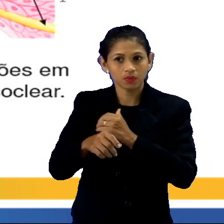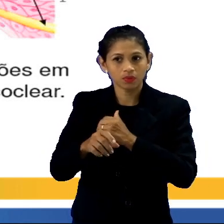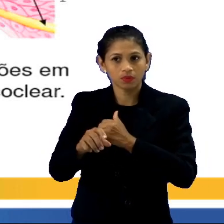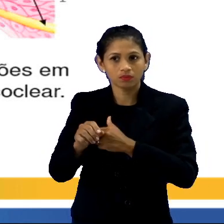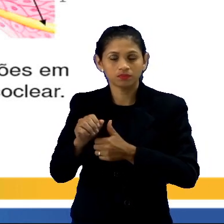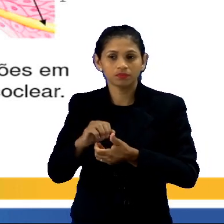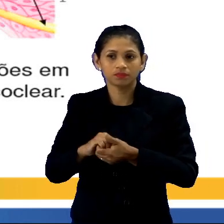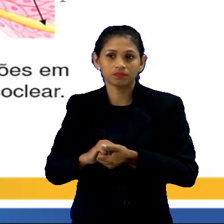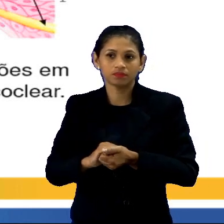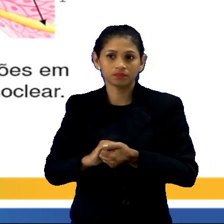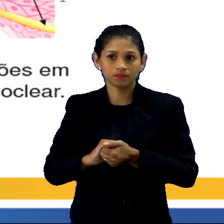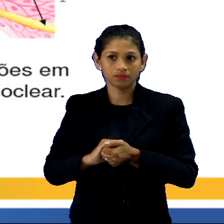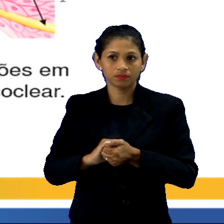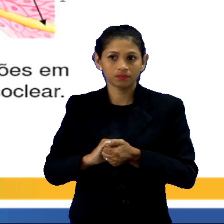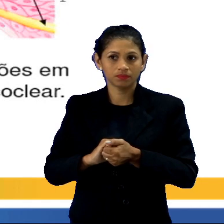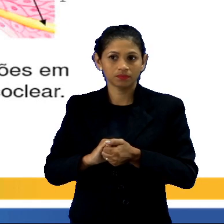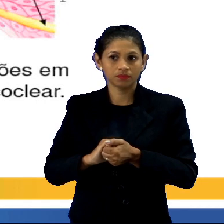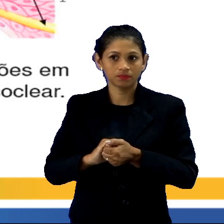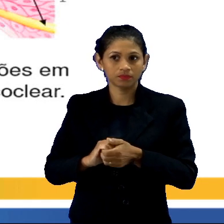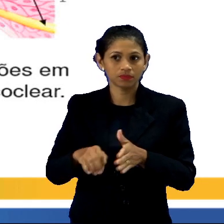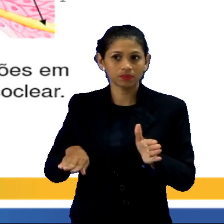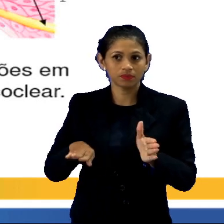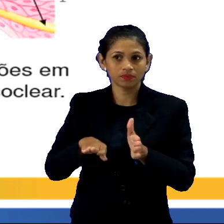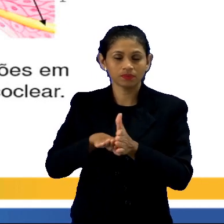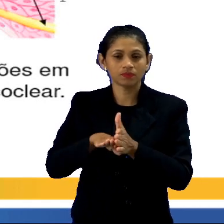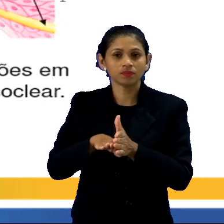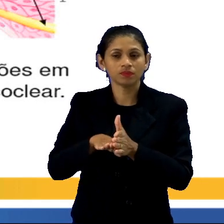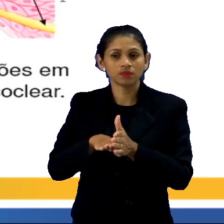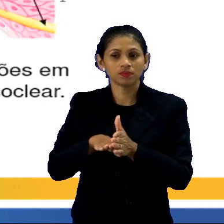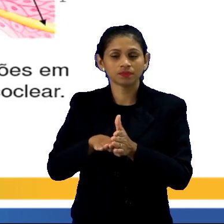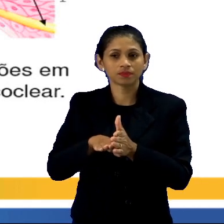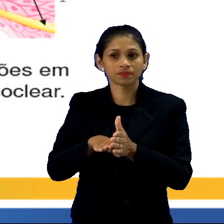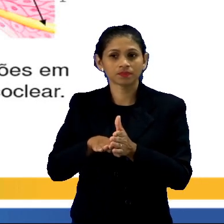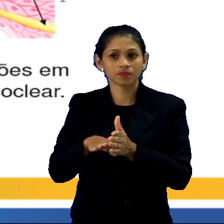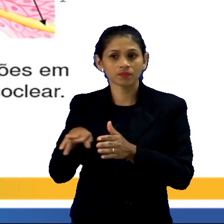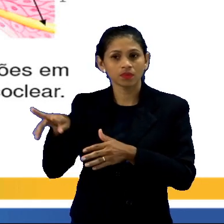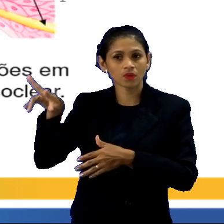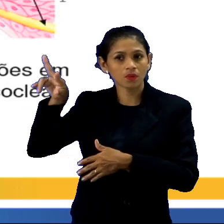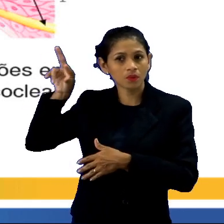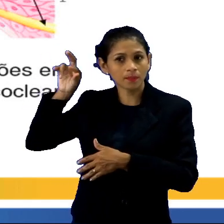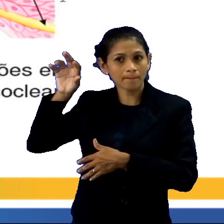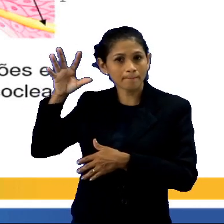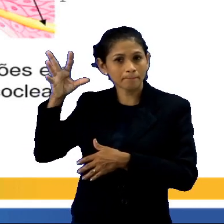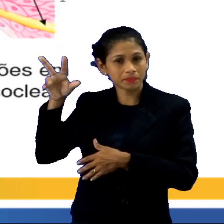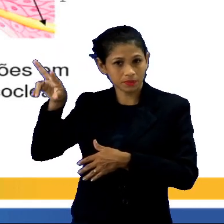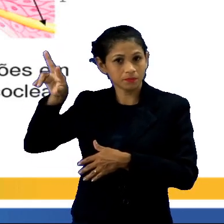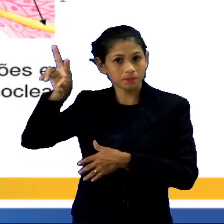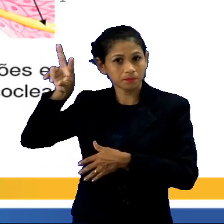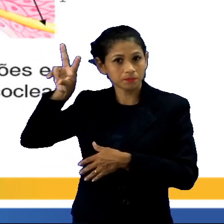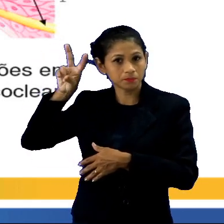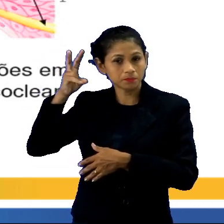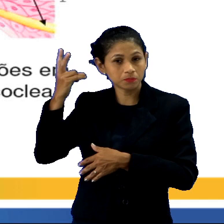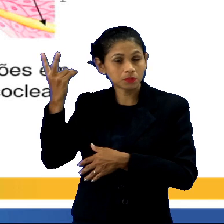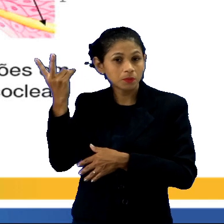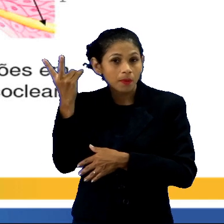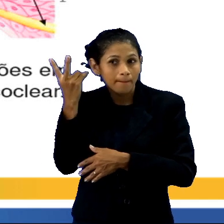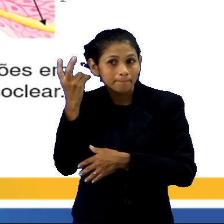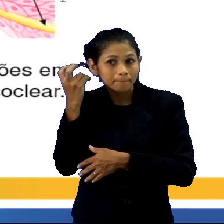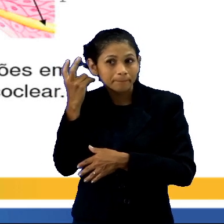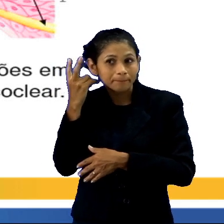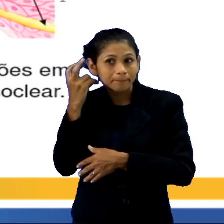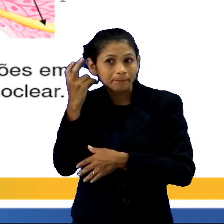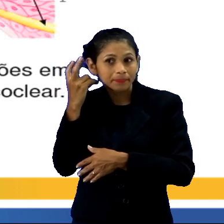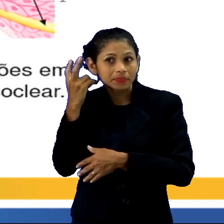oval, pela cóclea, até chegar no órgão espiral, que é onde a gente tem as células sensitivas. E essas